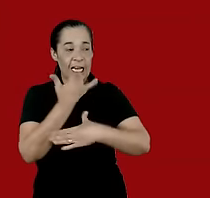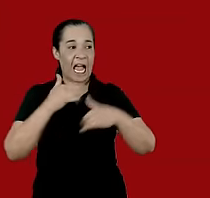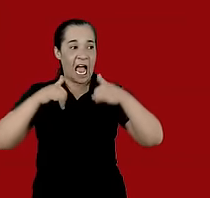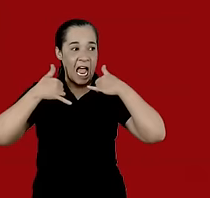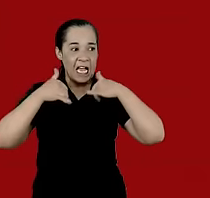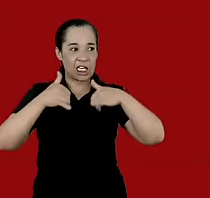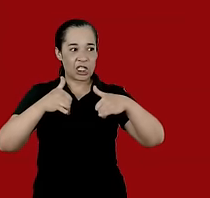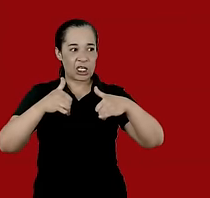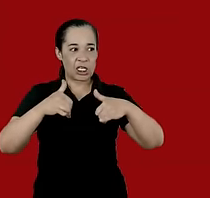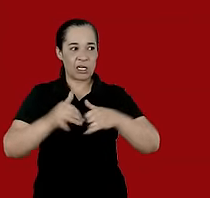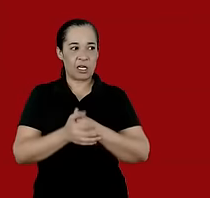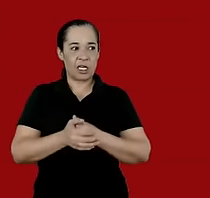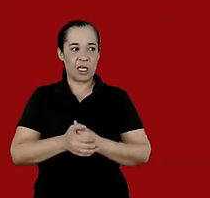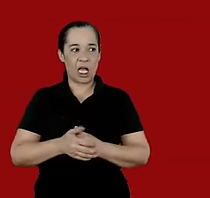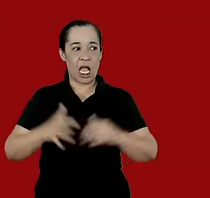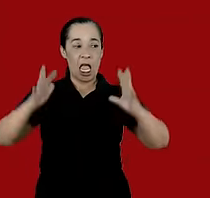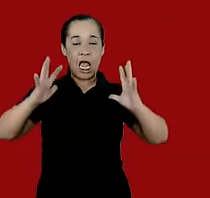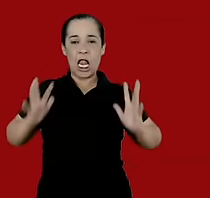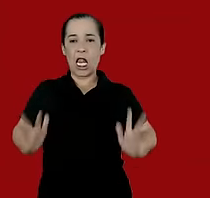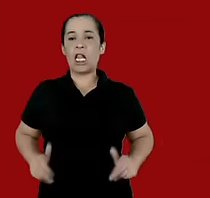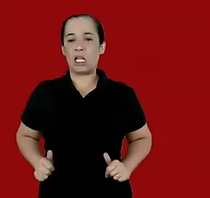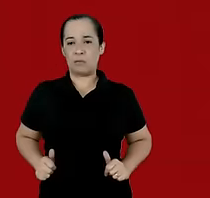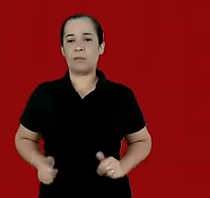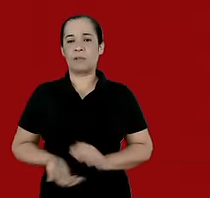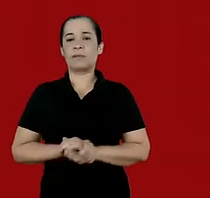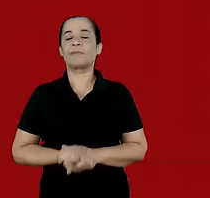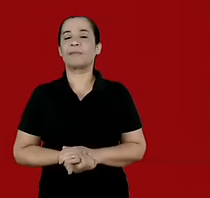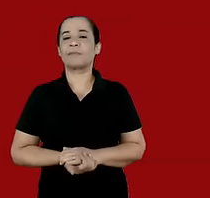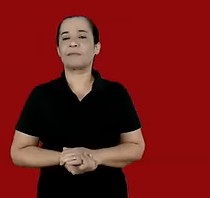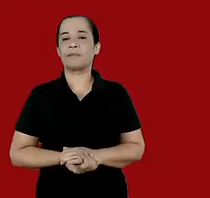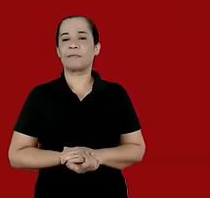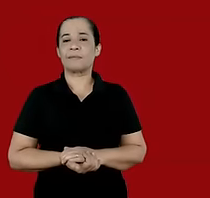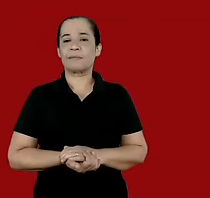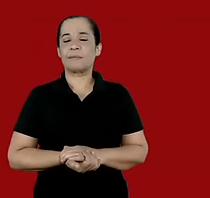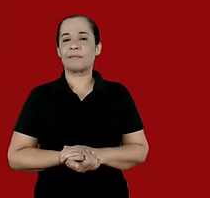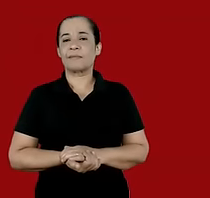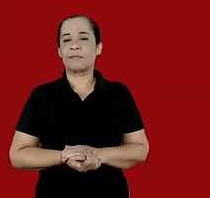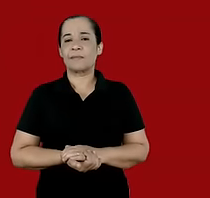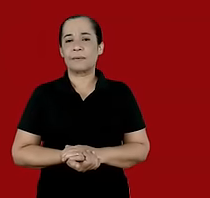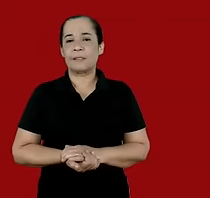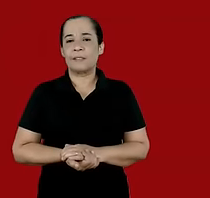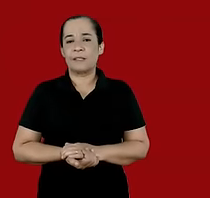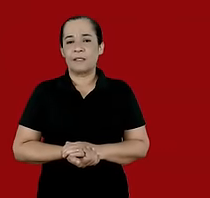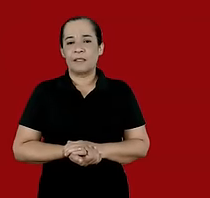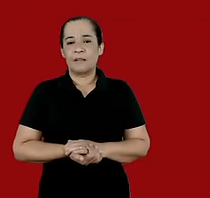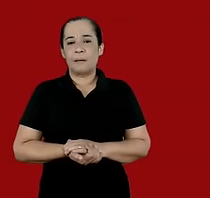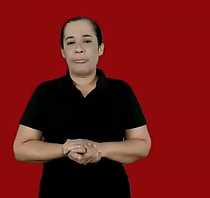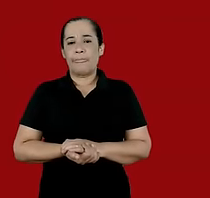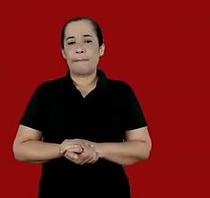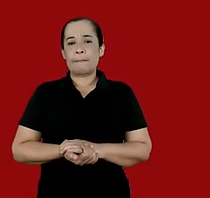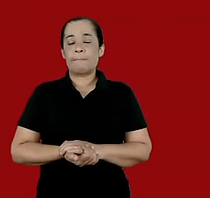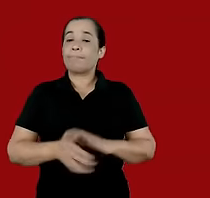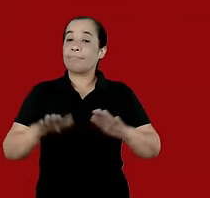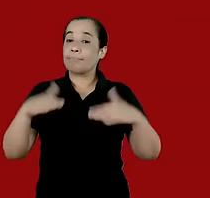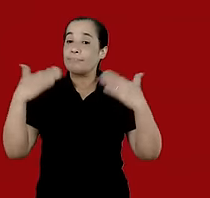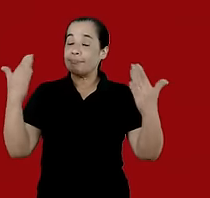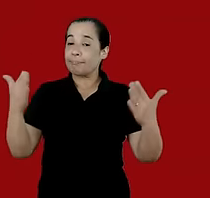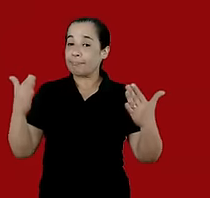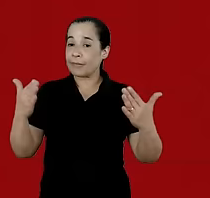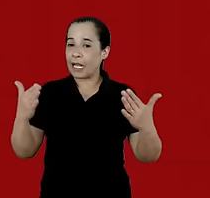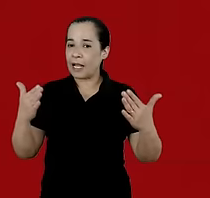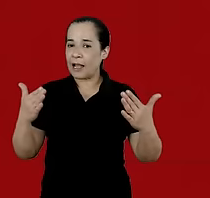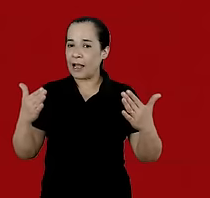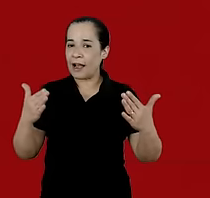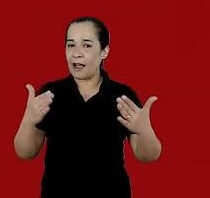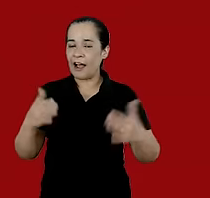ponto que a gente queria mostrar é que isso adiciona custo paraas empresas bom o mercado imobiliário eraa uma das outras